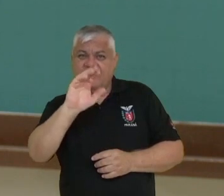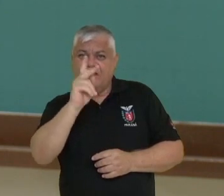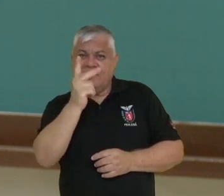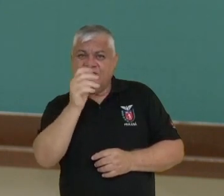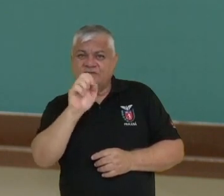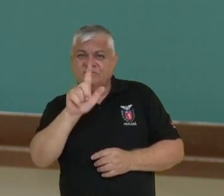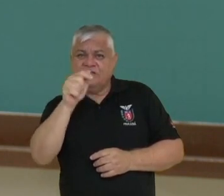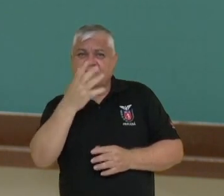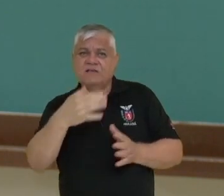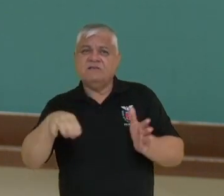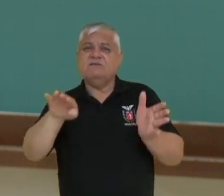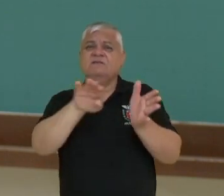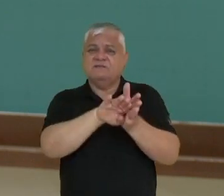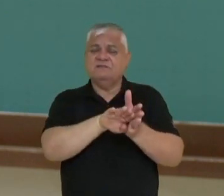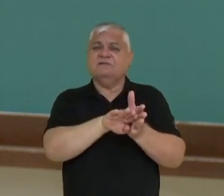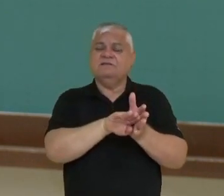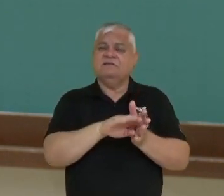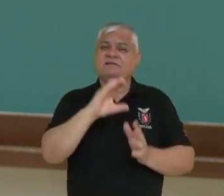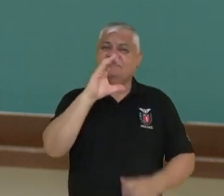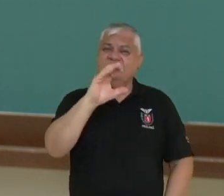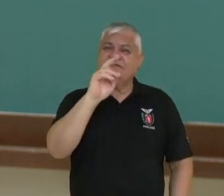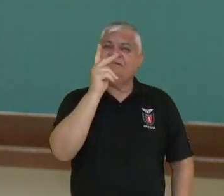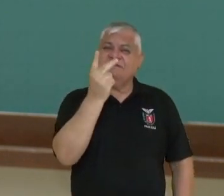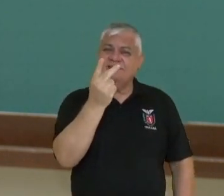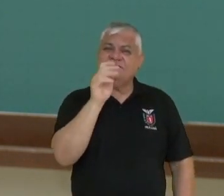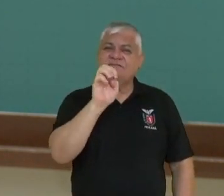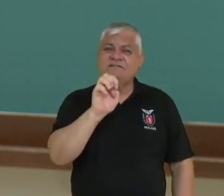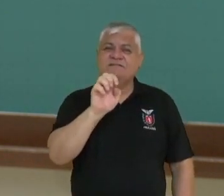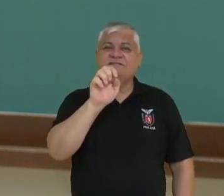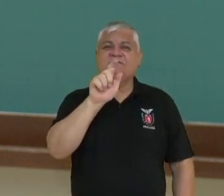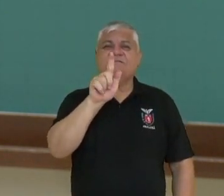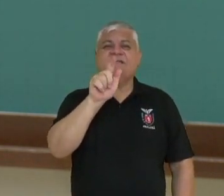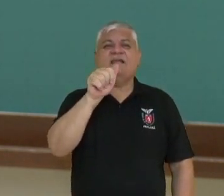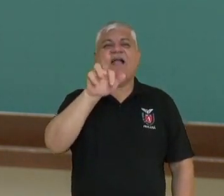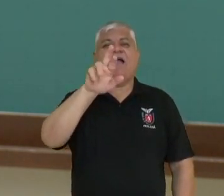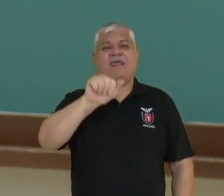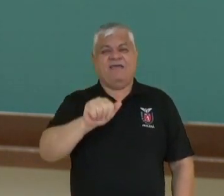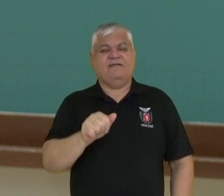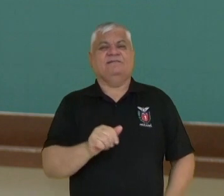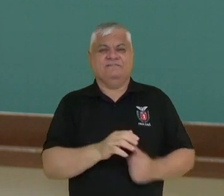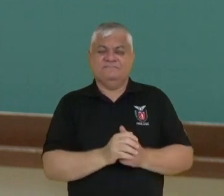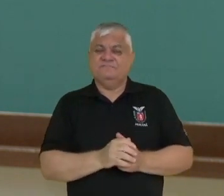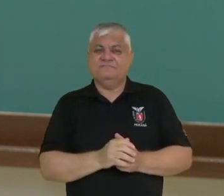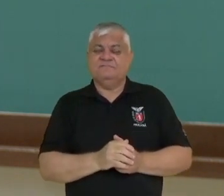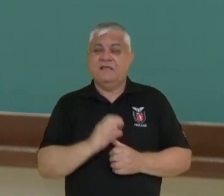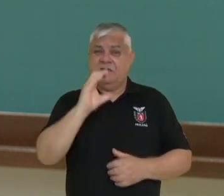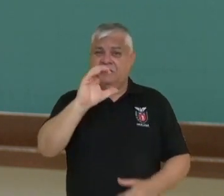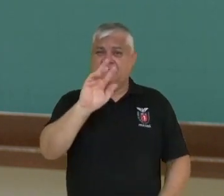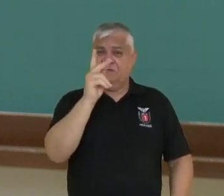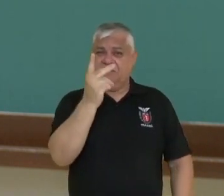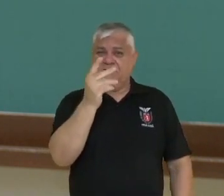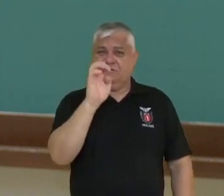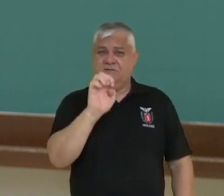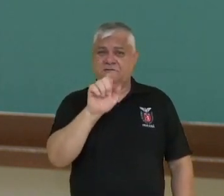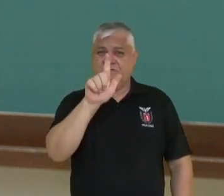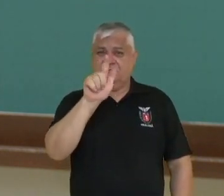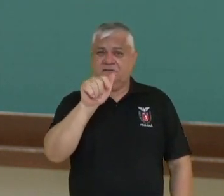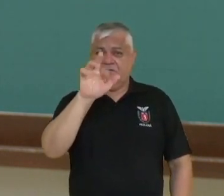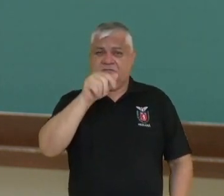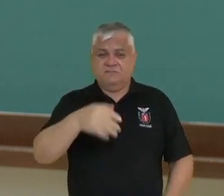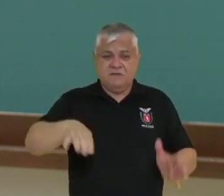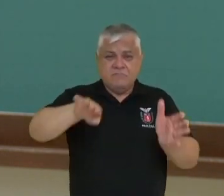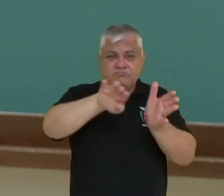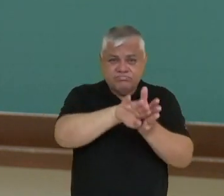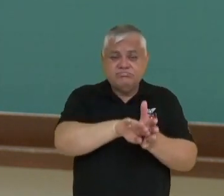por chegara, certo? Então, olha lá como que a frase fica. Quando chegaram ao sítio do Fundão,